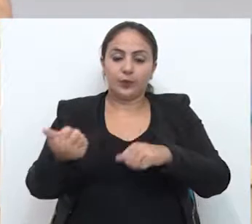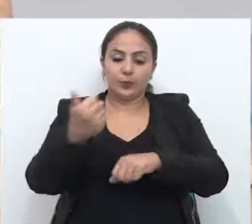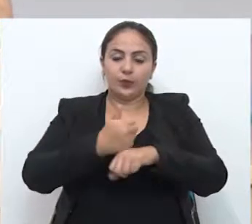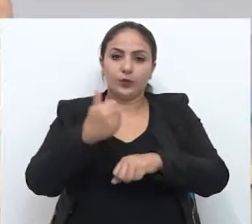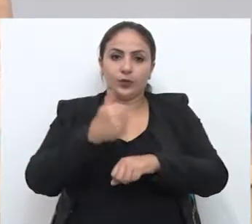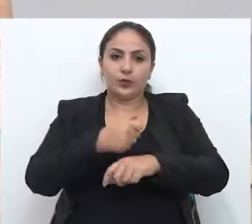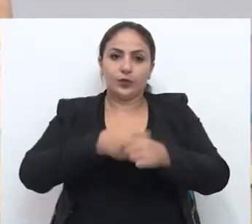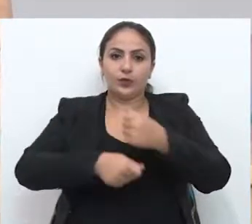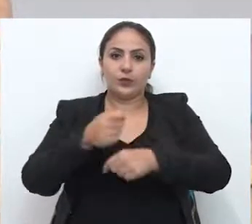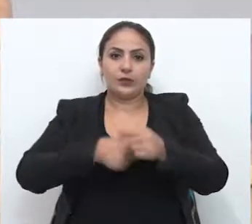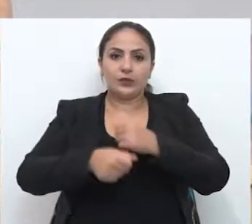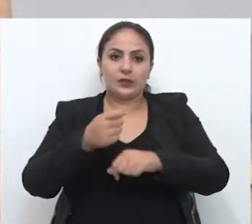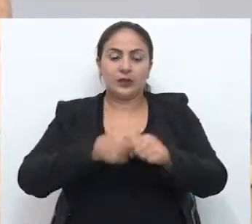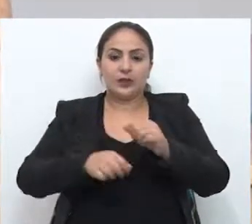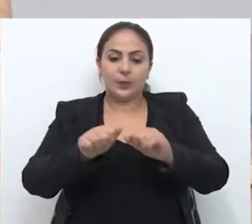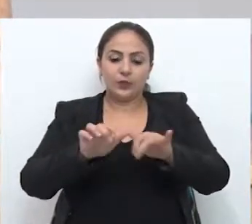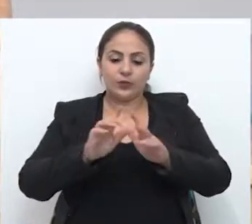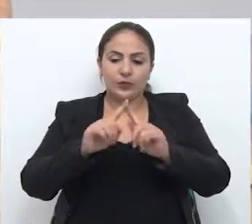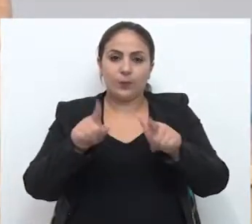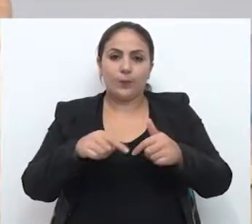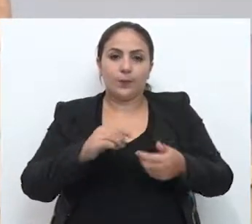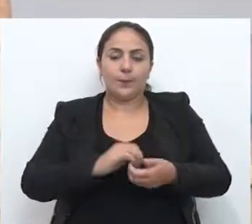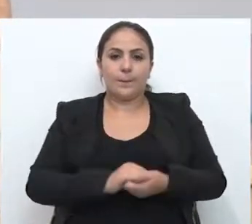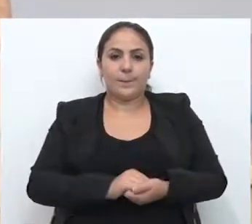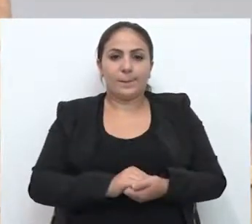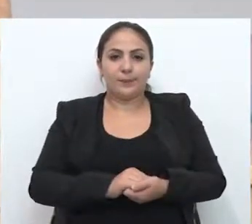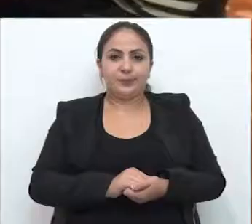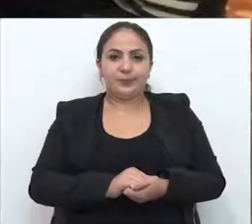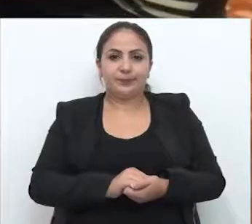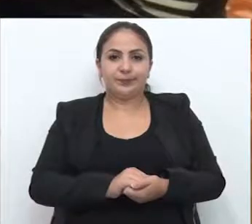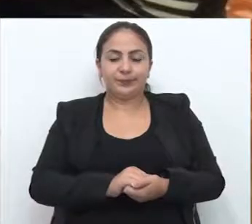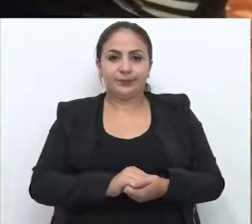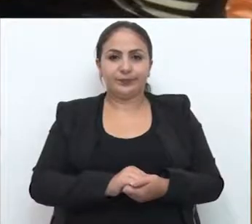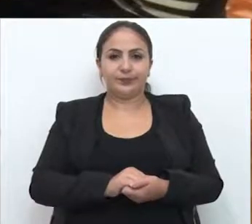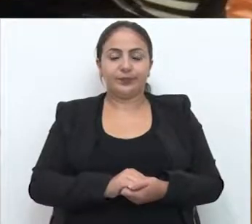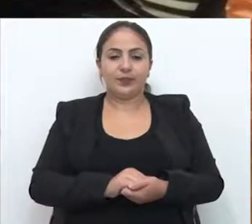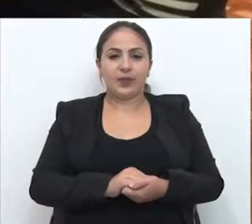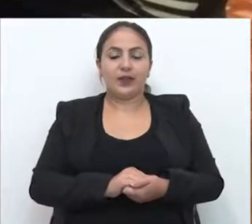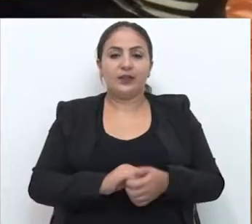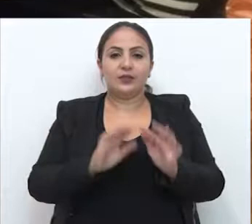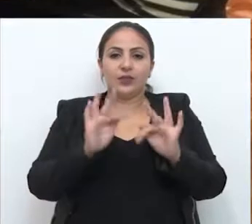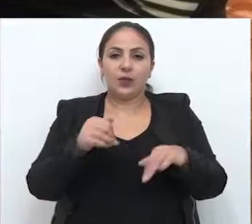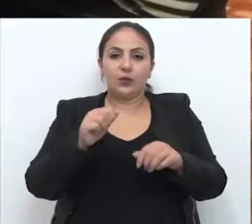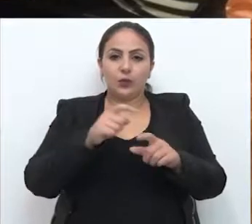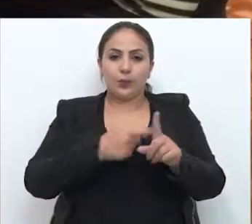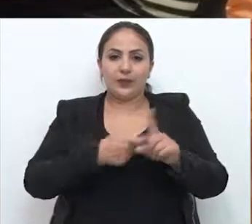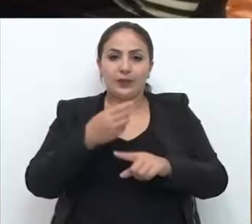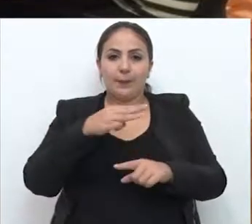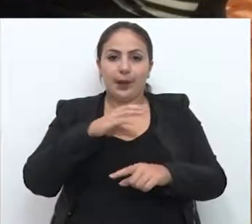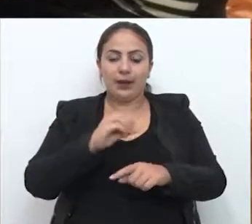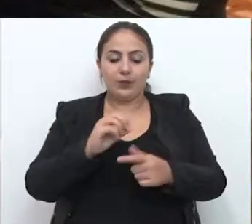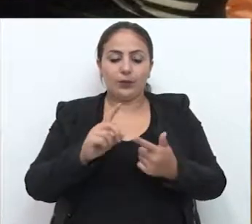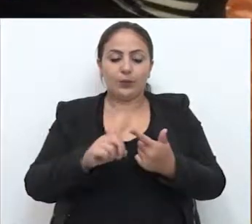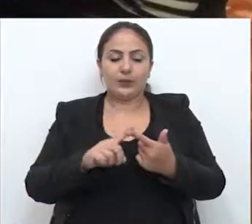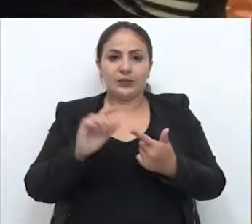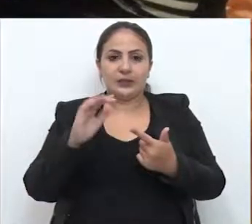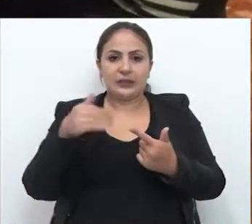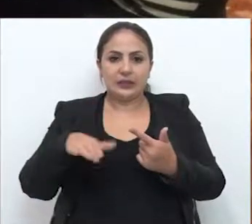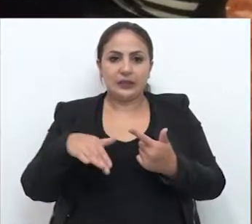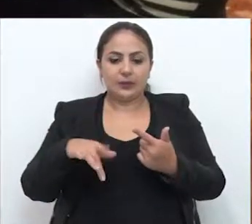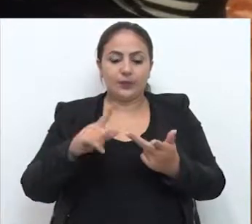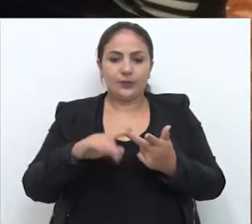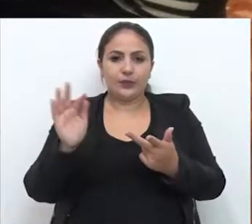secretário substituto de Finanças durante uma audiência pública. Até o final dos meses de maio, setembro